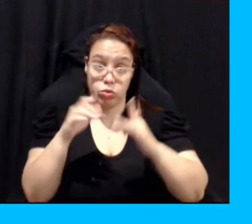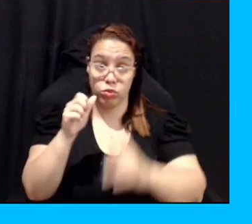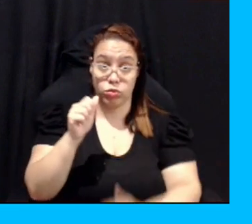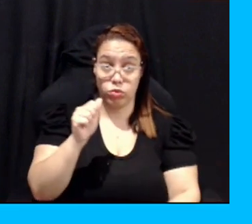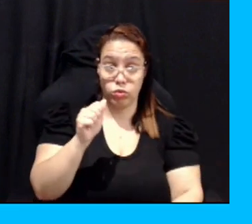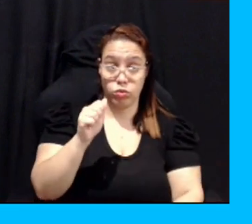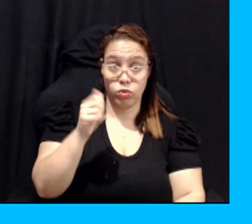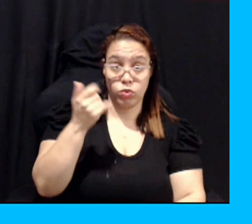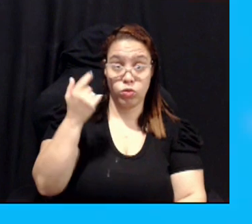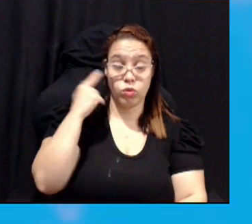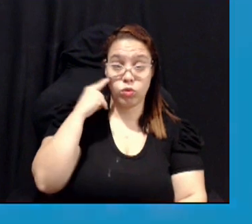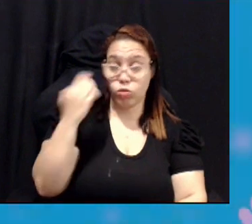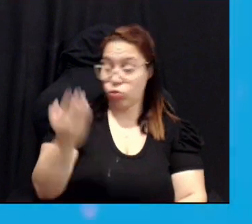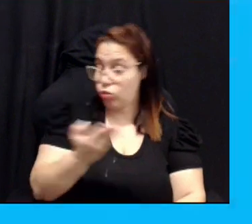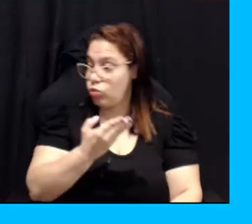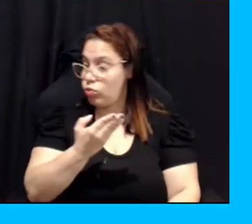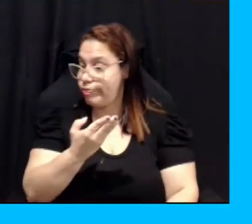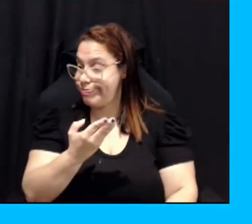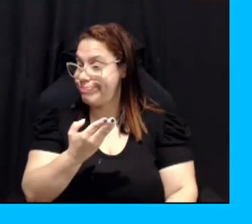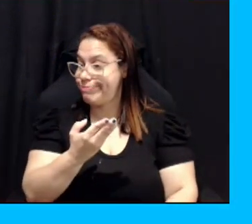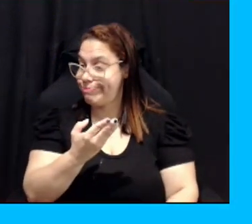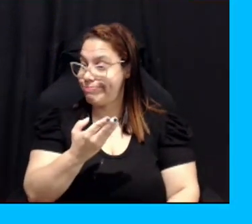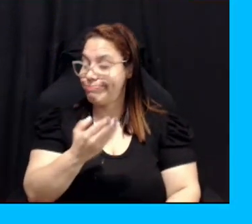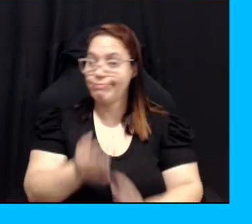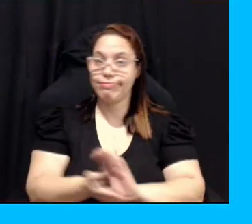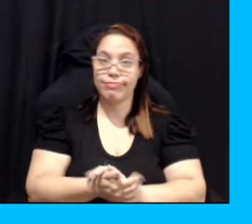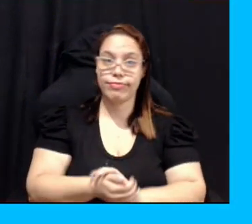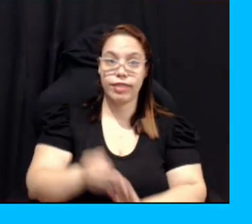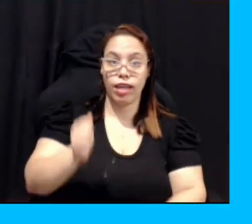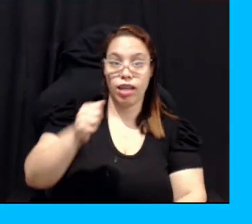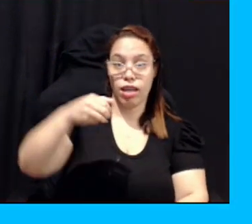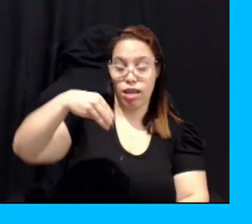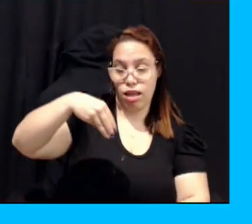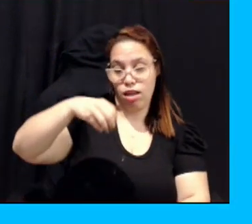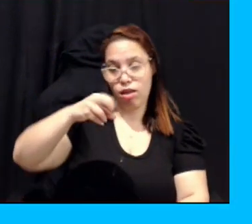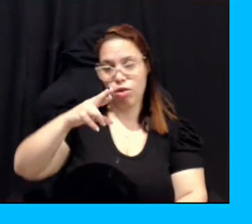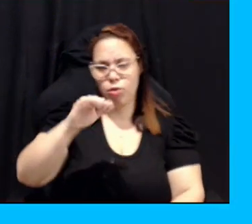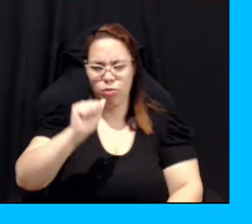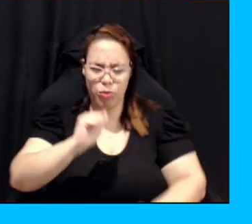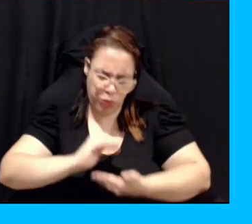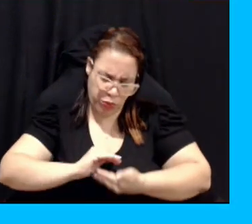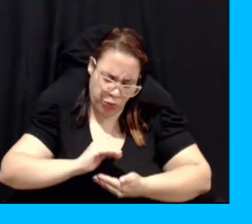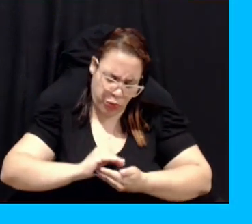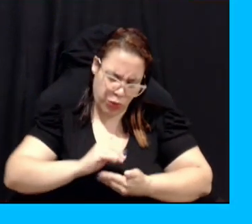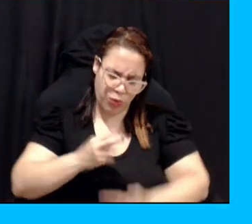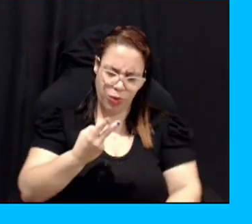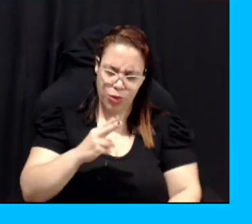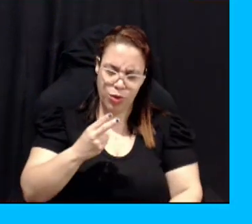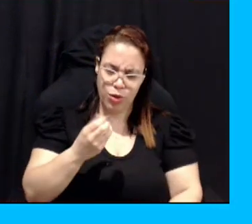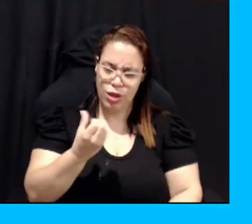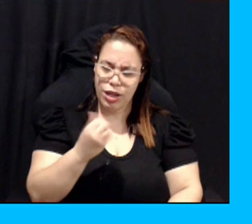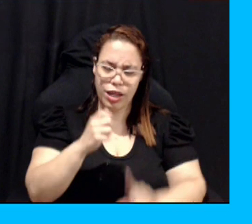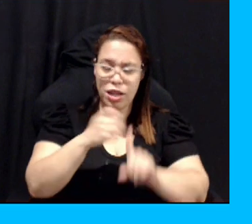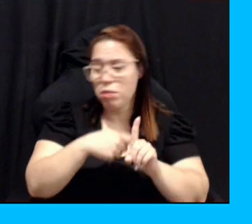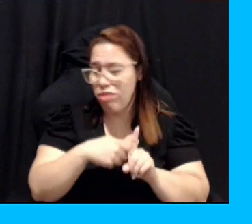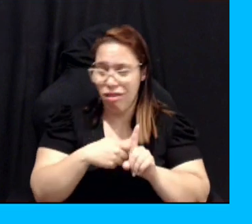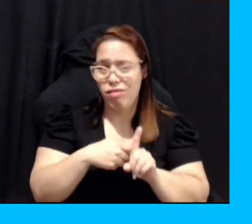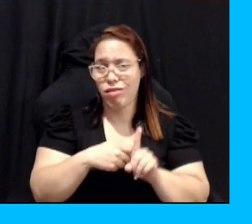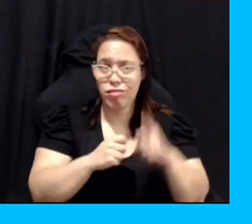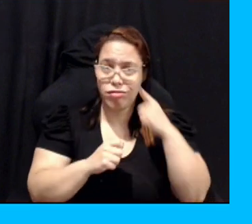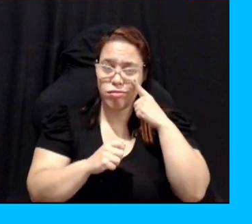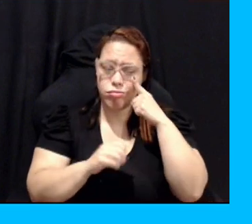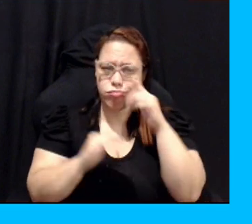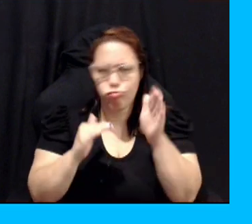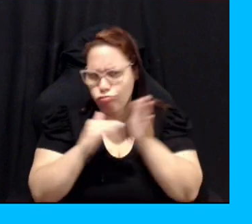ou e-mail que estão na tela. A Amora é essa linda filhotinha que tem entre 2 e 6 meses. Ela deve atingir o